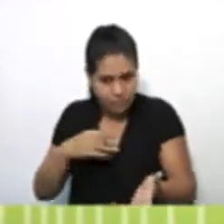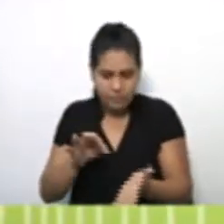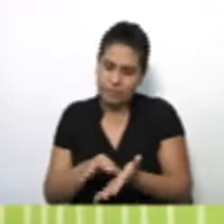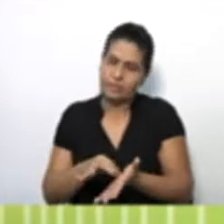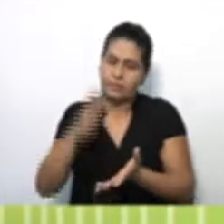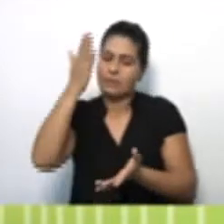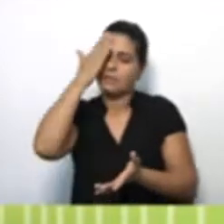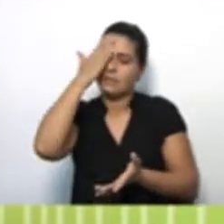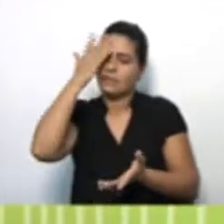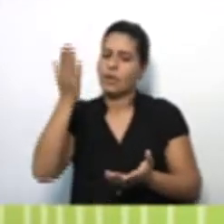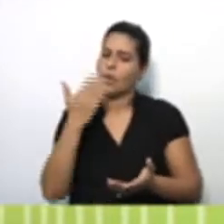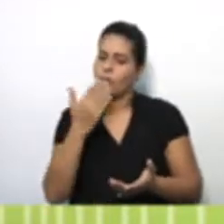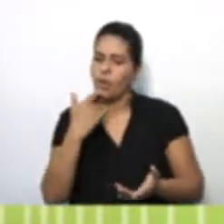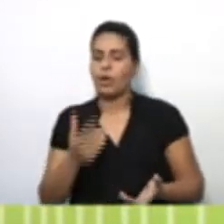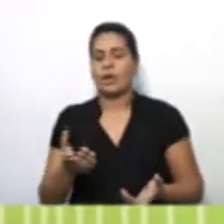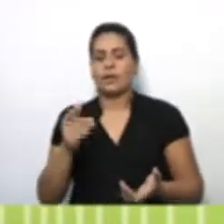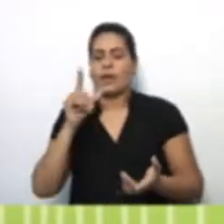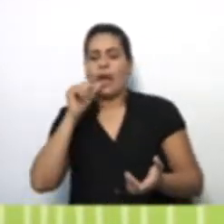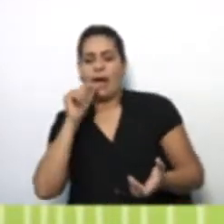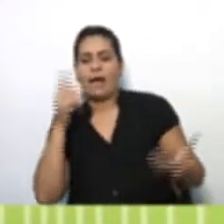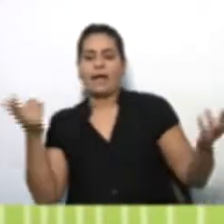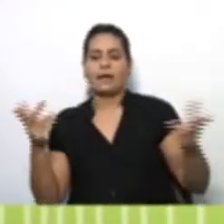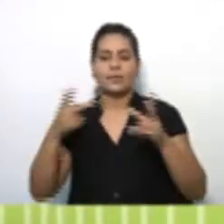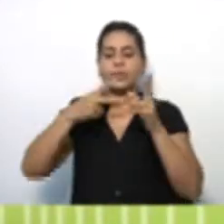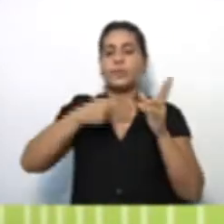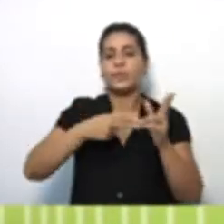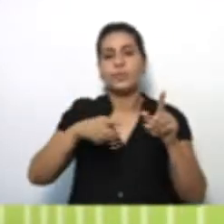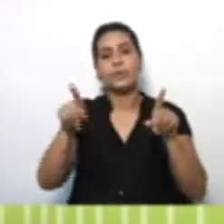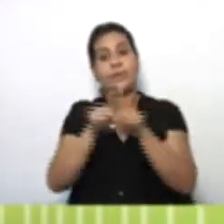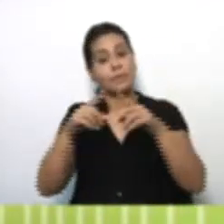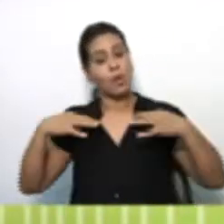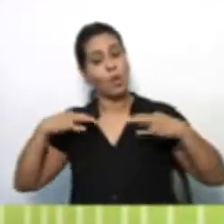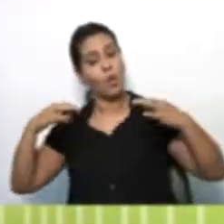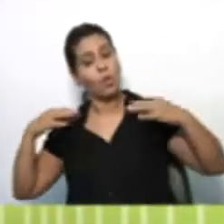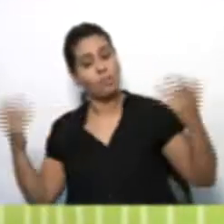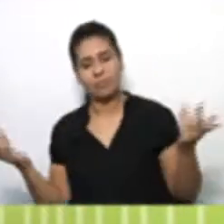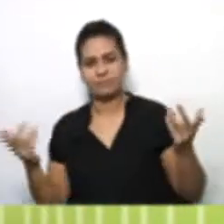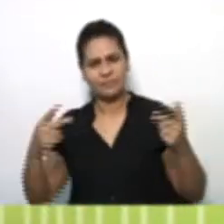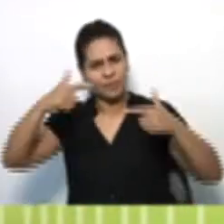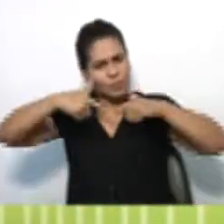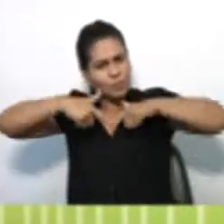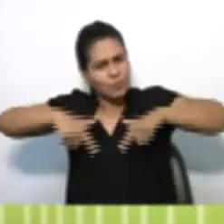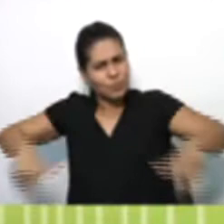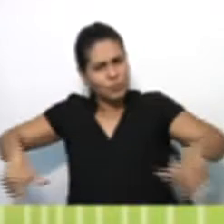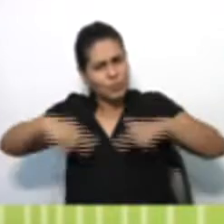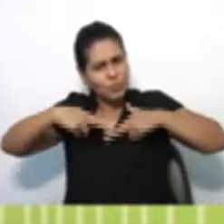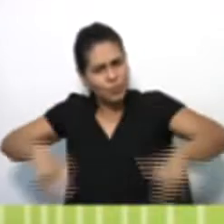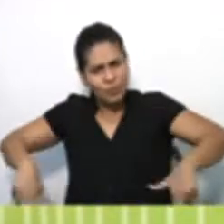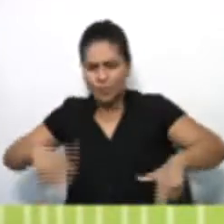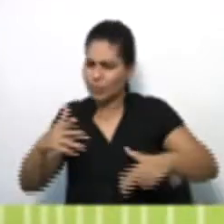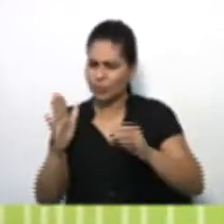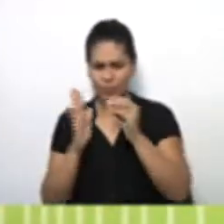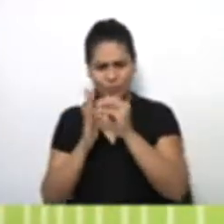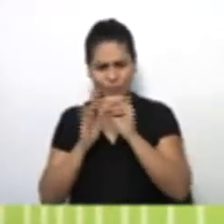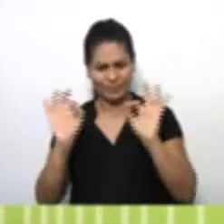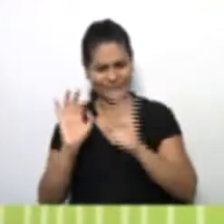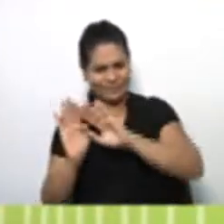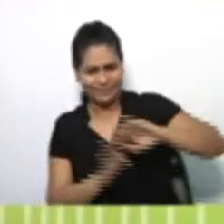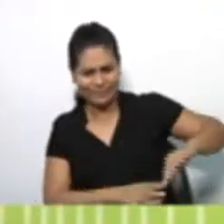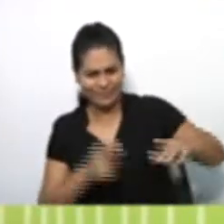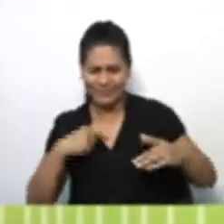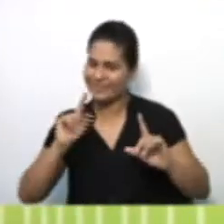os dias você come, bebe e dorme. Você também utiliza roupas. Você não sai mais nu por aí. Ninguém aqui é mais índio, né? Por favor.